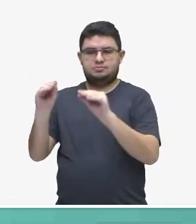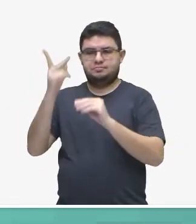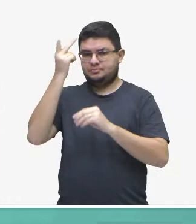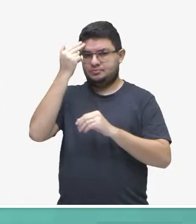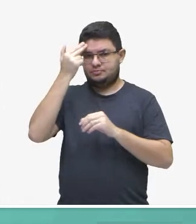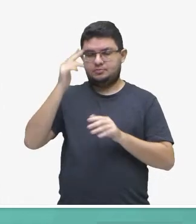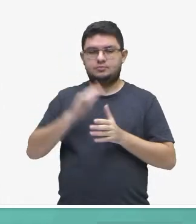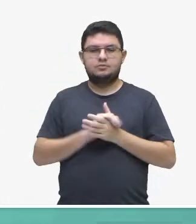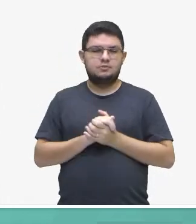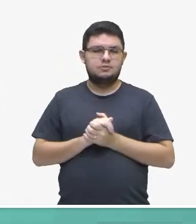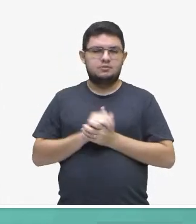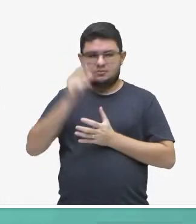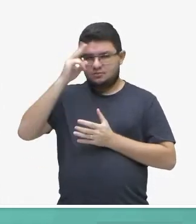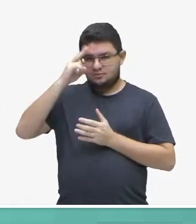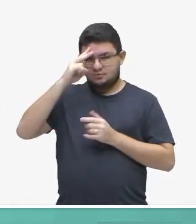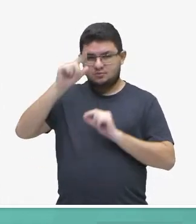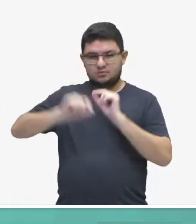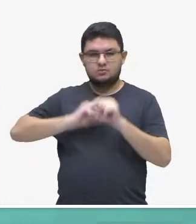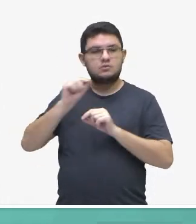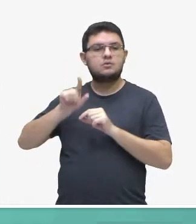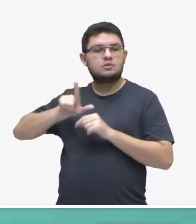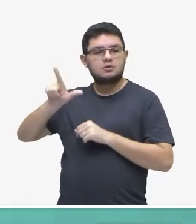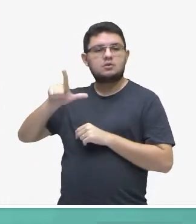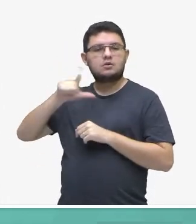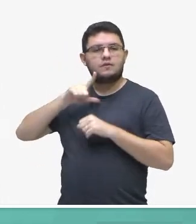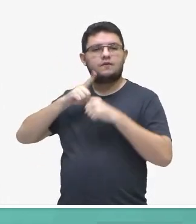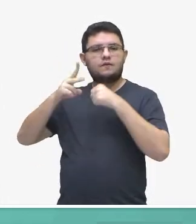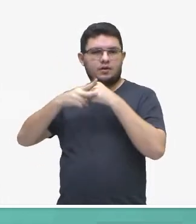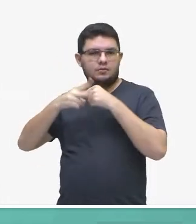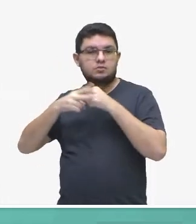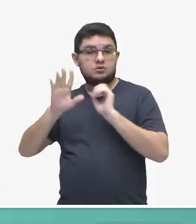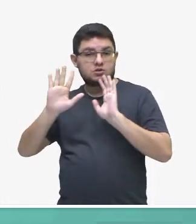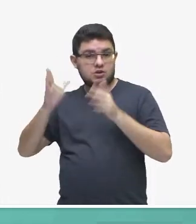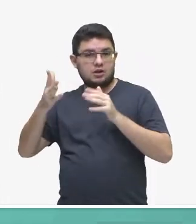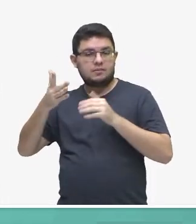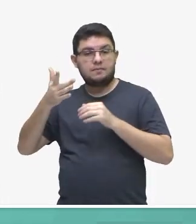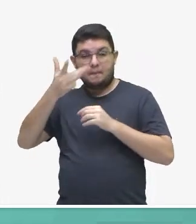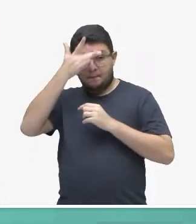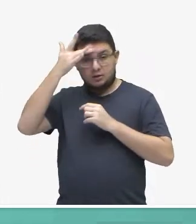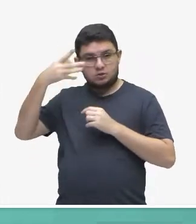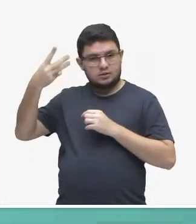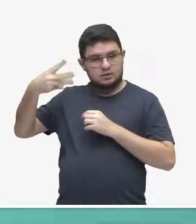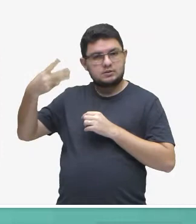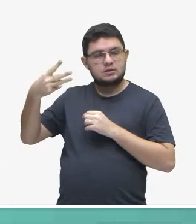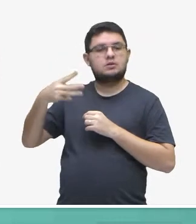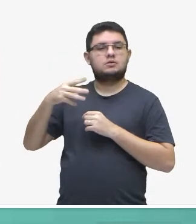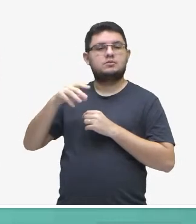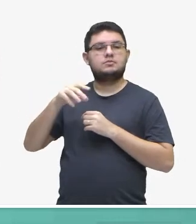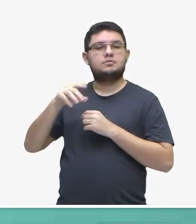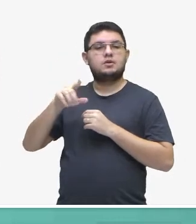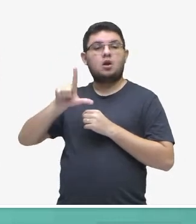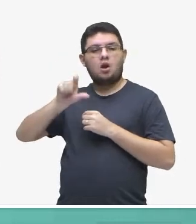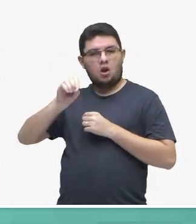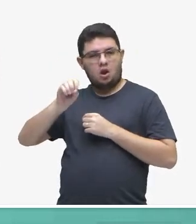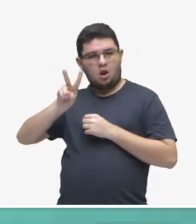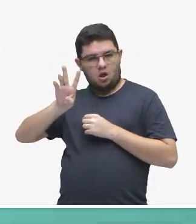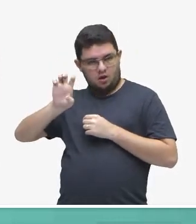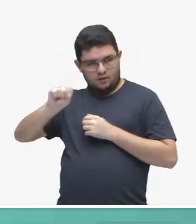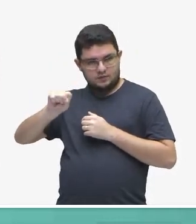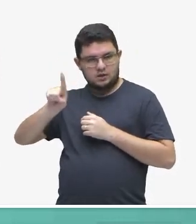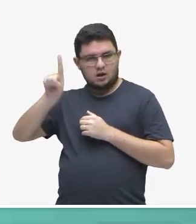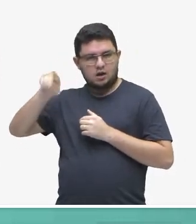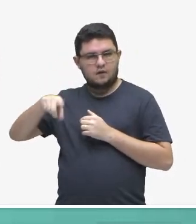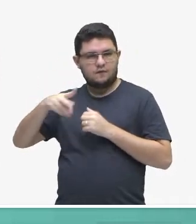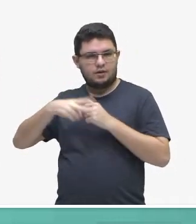tenho um verbo que já está na terceira pessoa. Então, é um verbo que, digamos assim, certamente meio auxiliar. Então, o próximo que vem aqui com